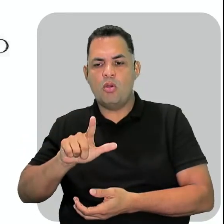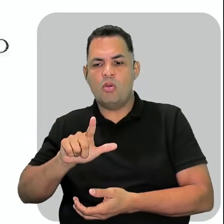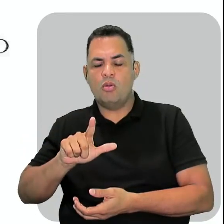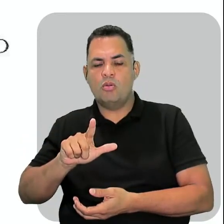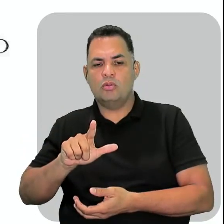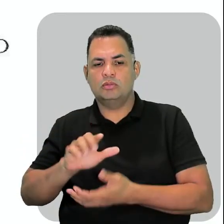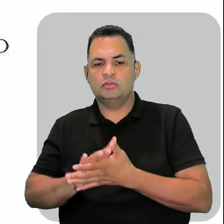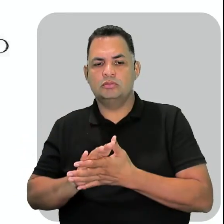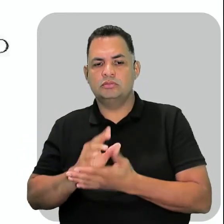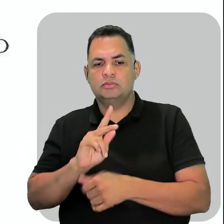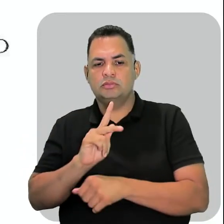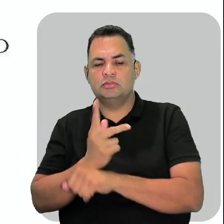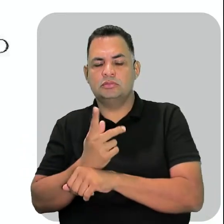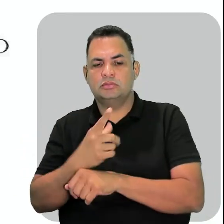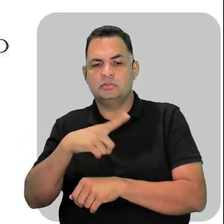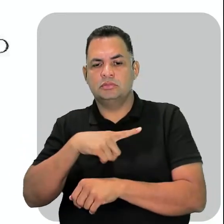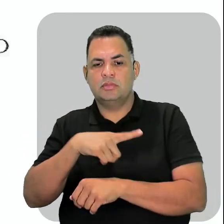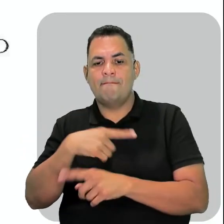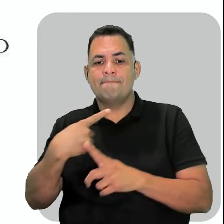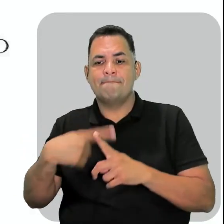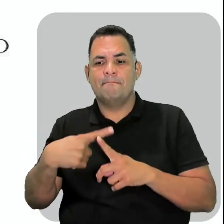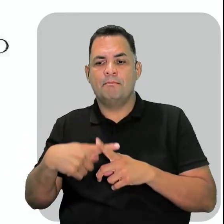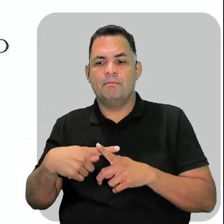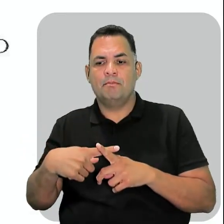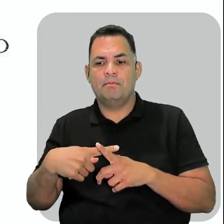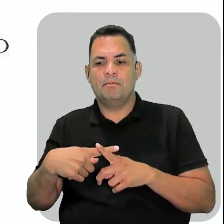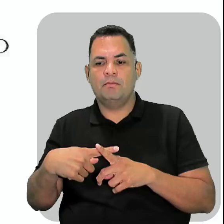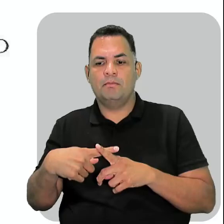reduzir esse nitro composto. Por quê?